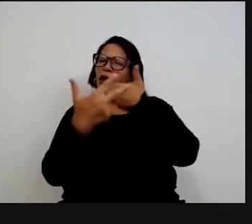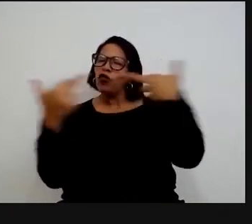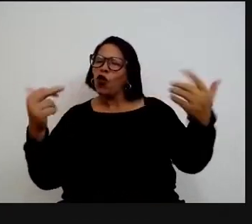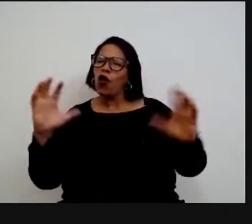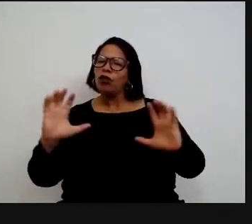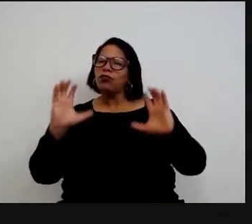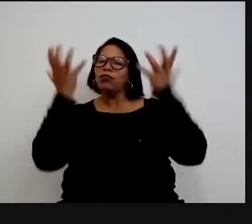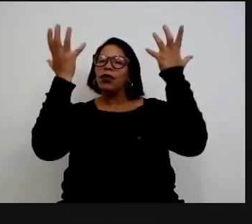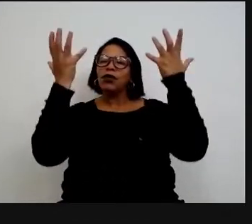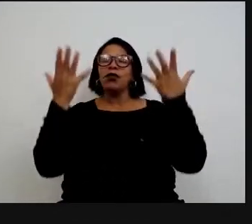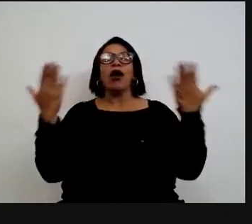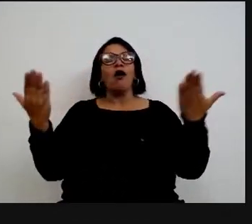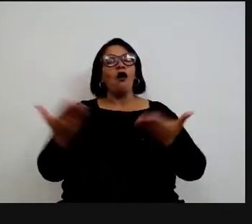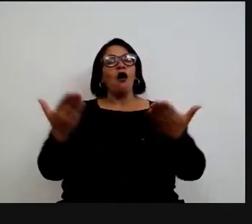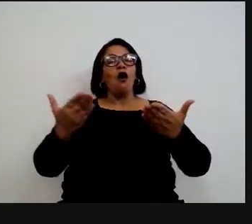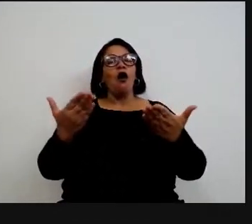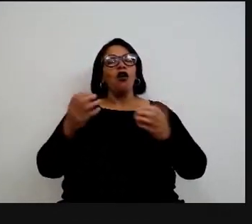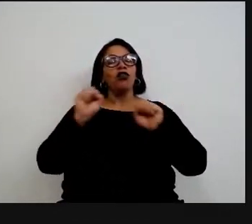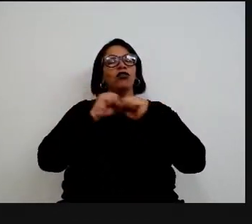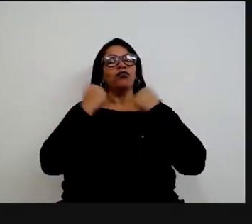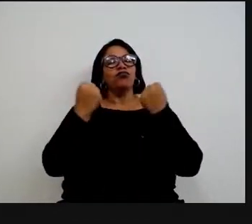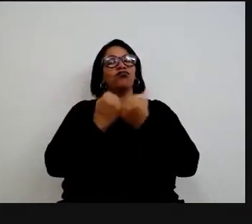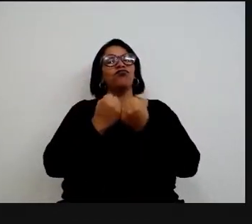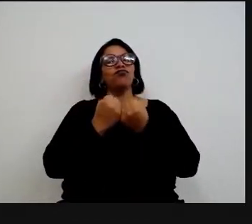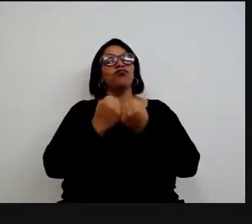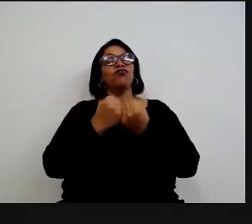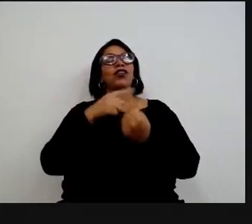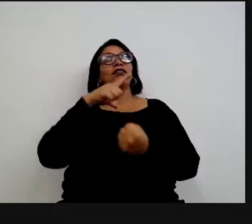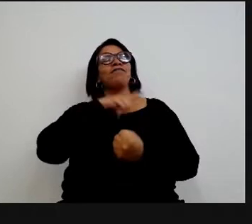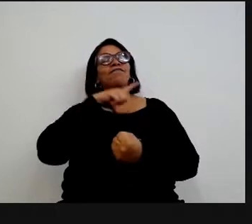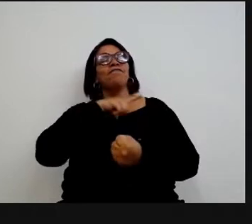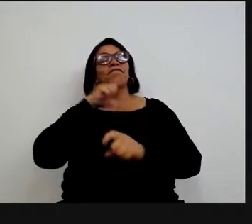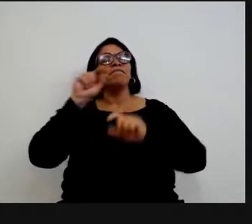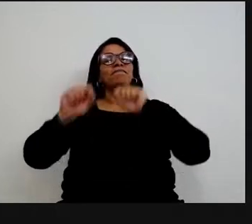celebrar. Então, esse seminário ele vem com essa